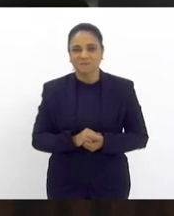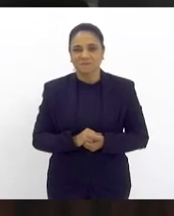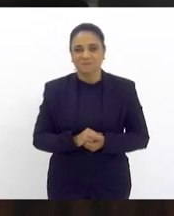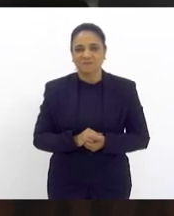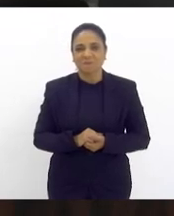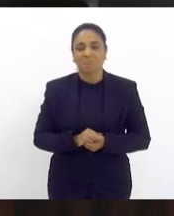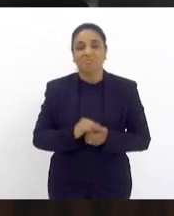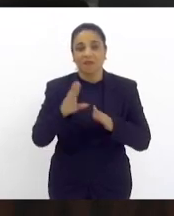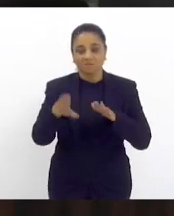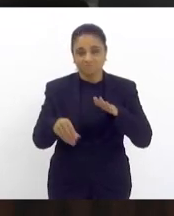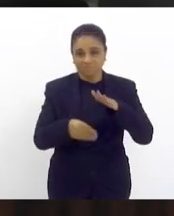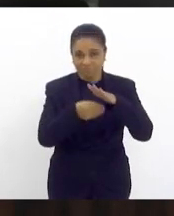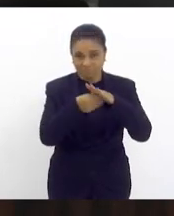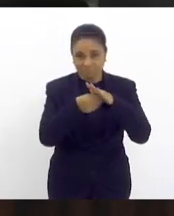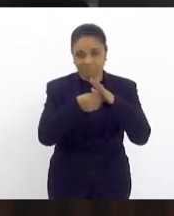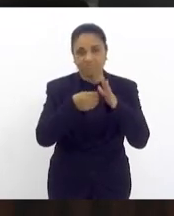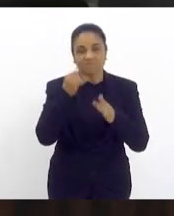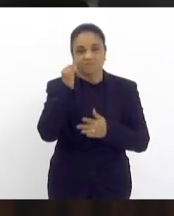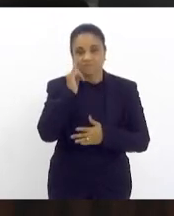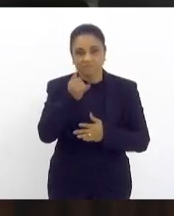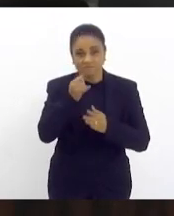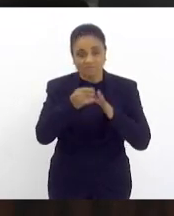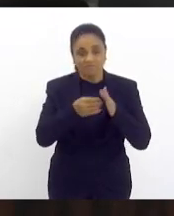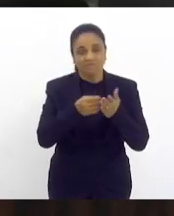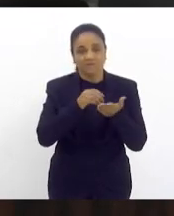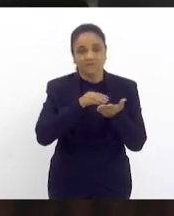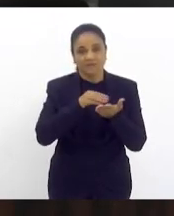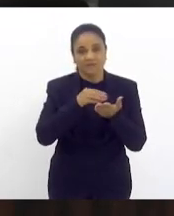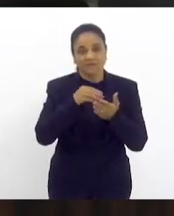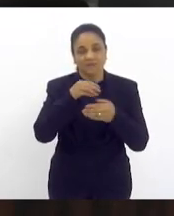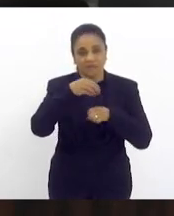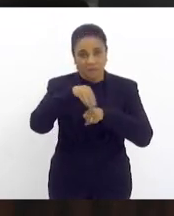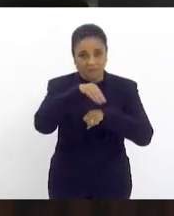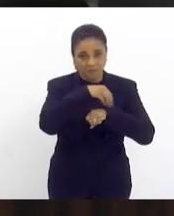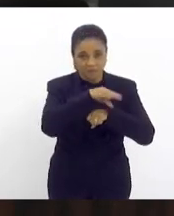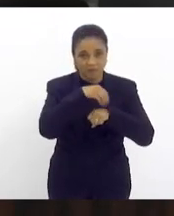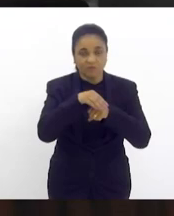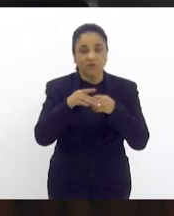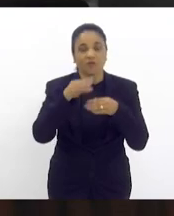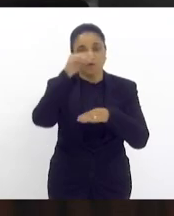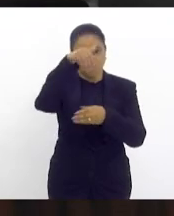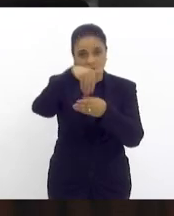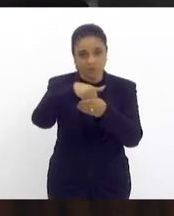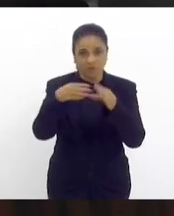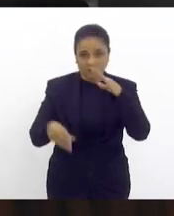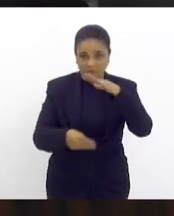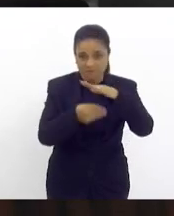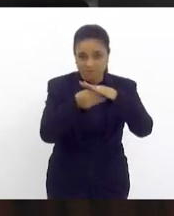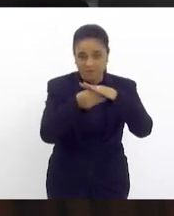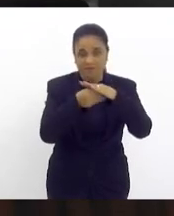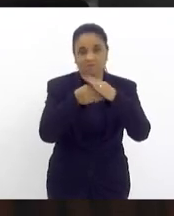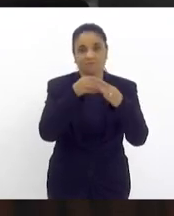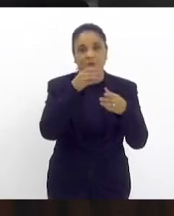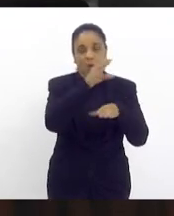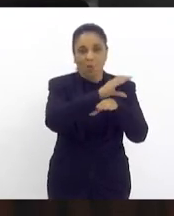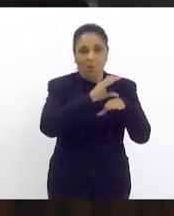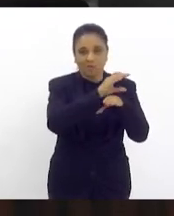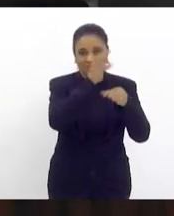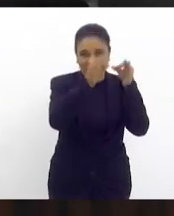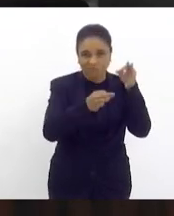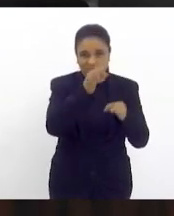vamos espairecer eles emitidos em votação das emendas da Comissão de Justiça ao